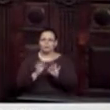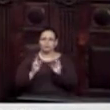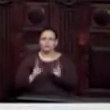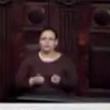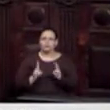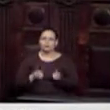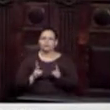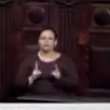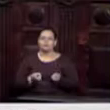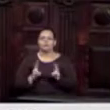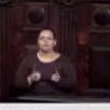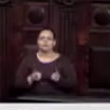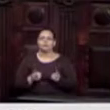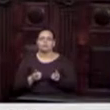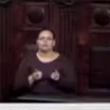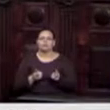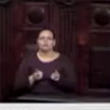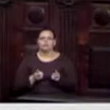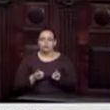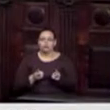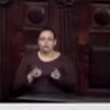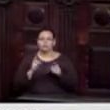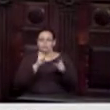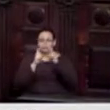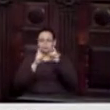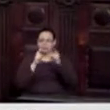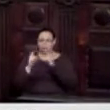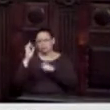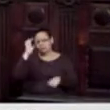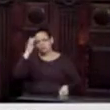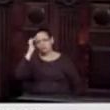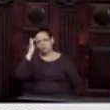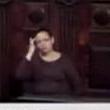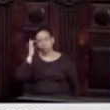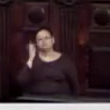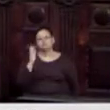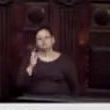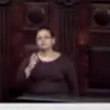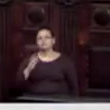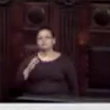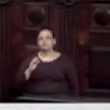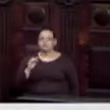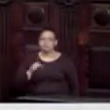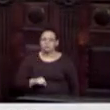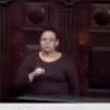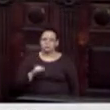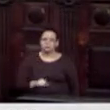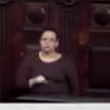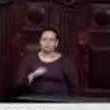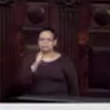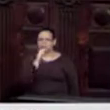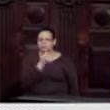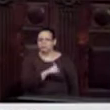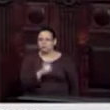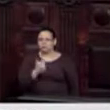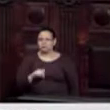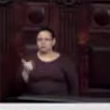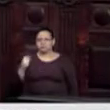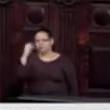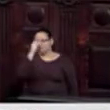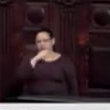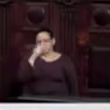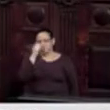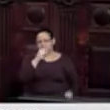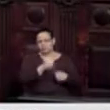continuar olhando, fazendo debate. Achamos que é um paliativo, mas que não tem a brutalidade do restante do